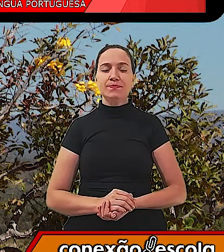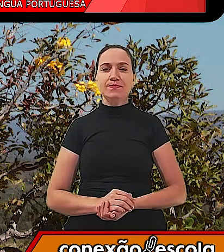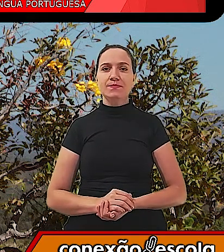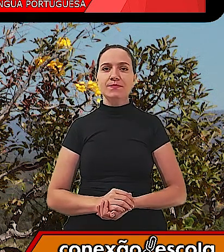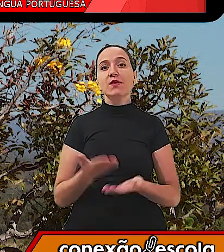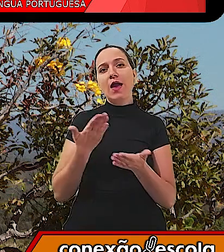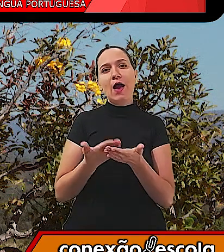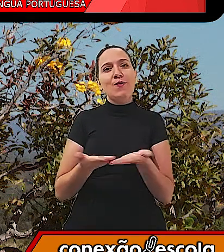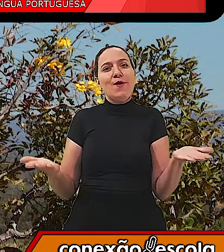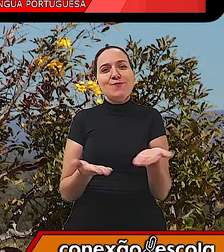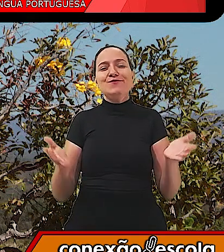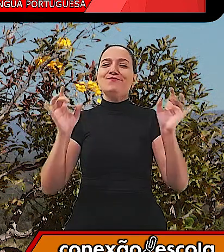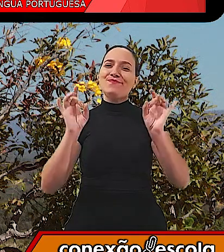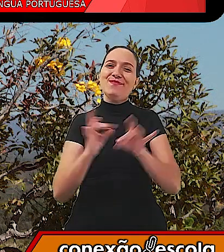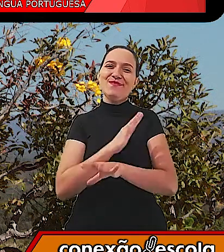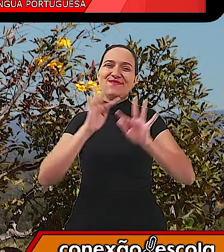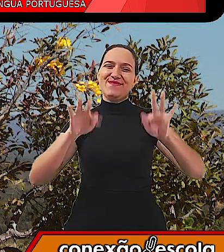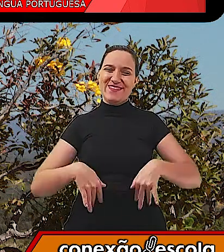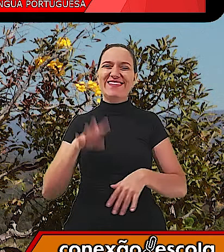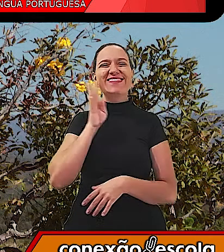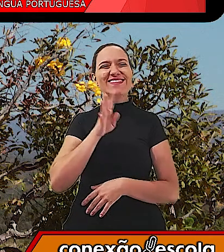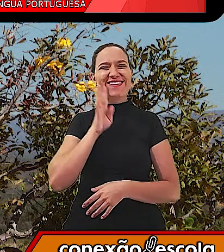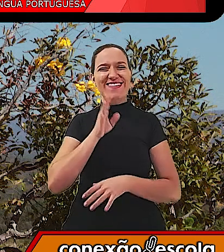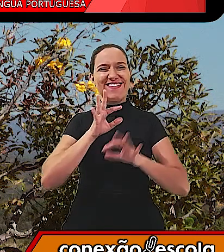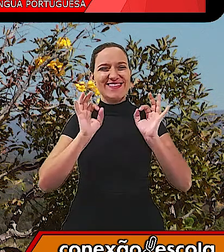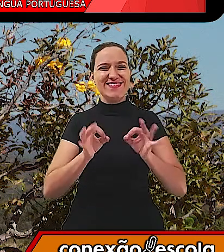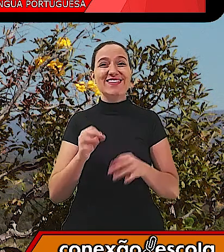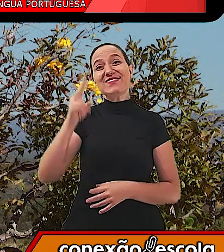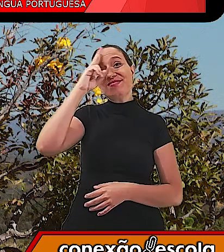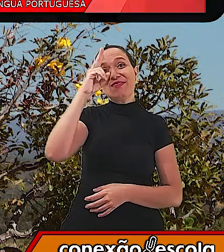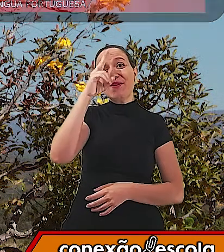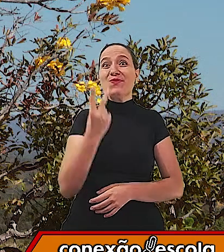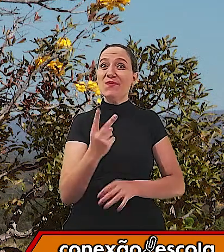E a nossa aula terminou por aqui. Foi legal ouvir duas